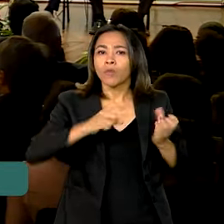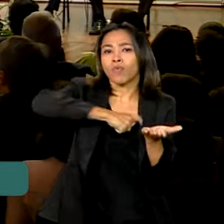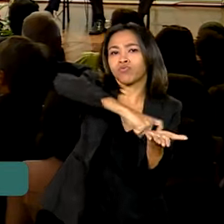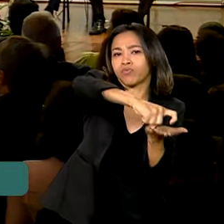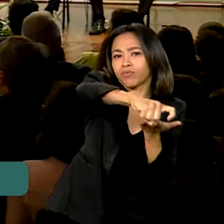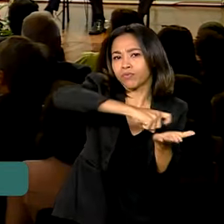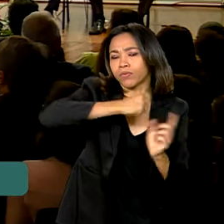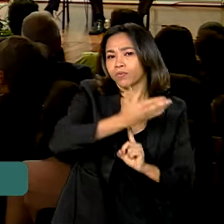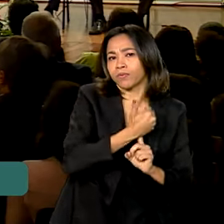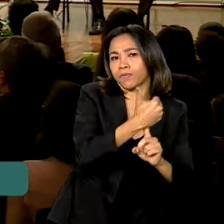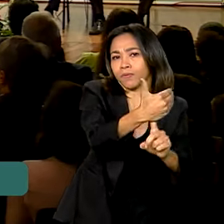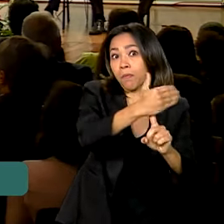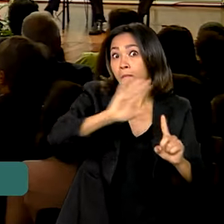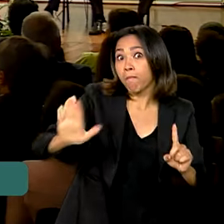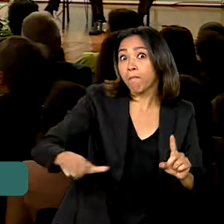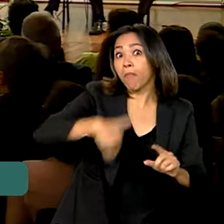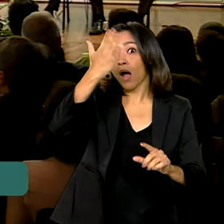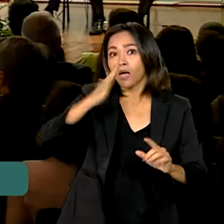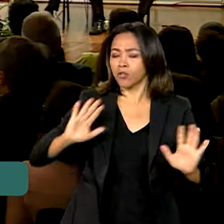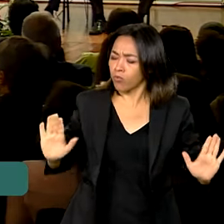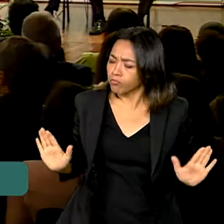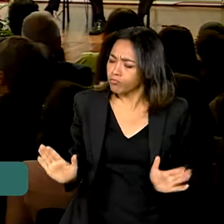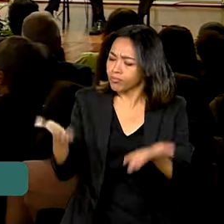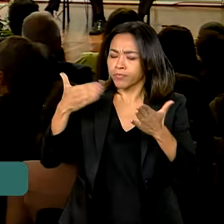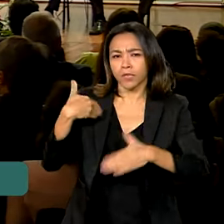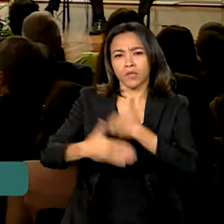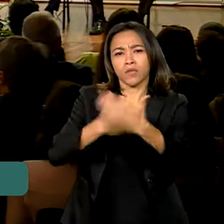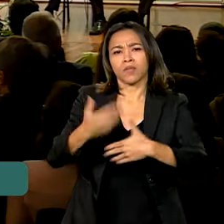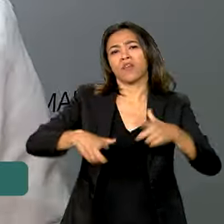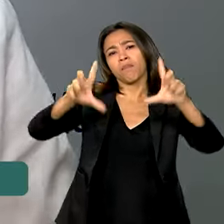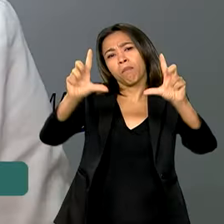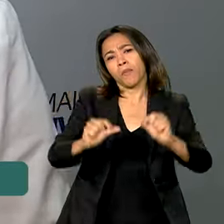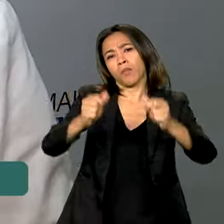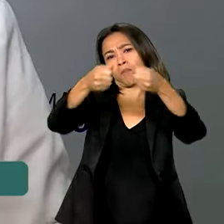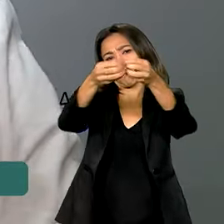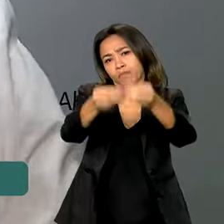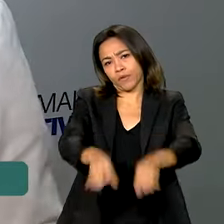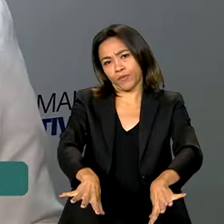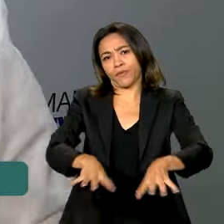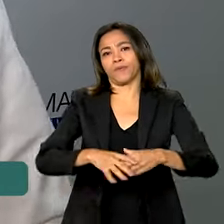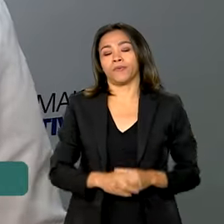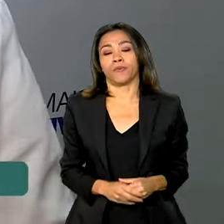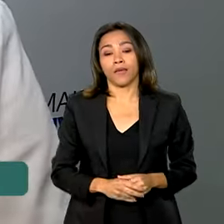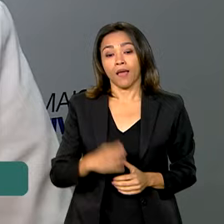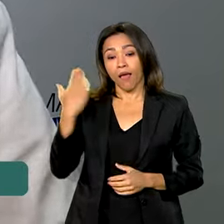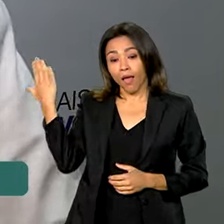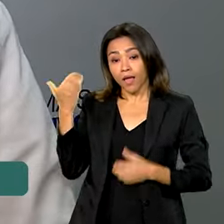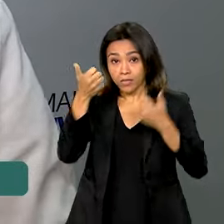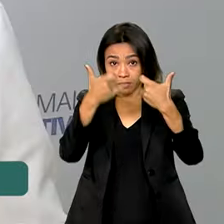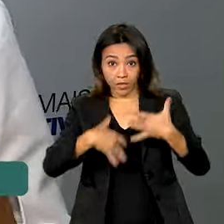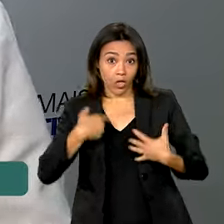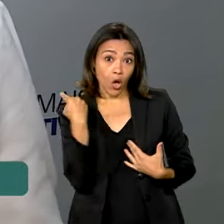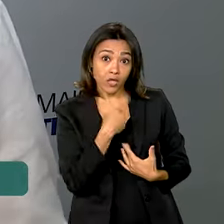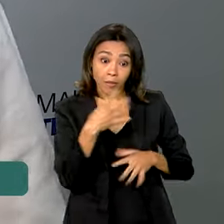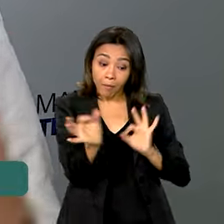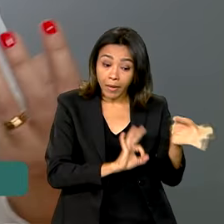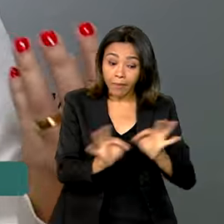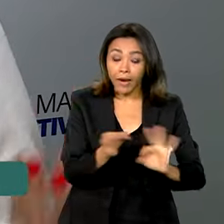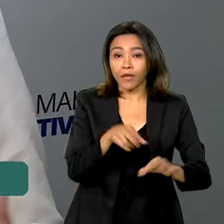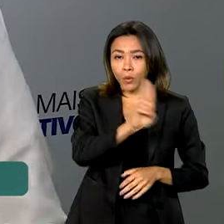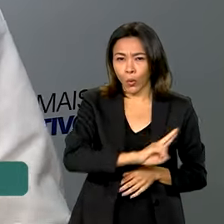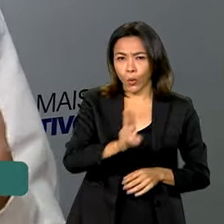que gera maior produção e menos desperdício. A gente está preparado para a digitalização. É